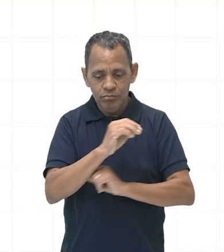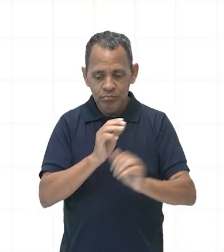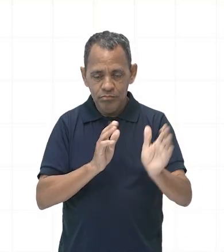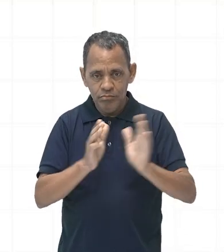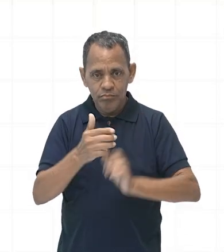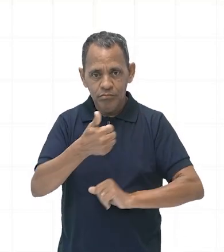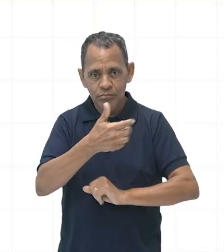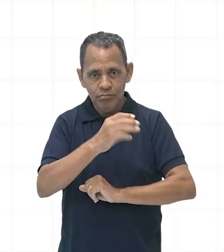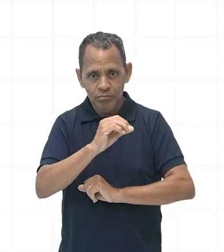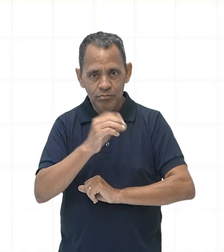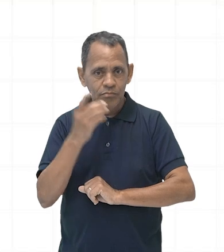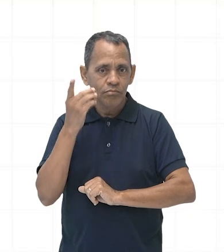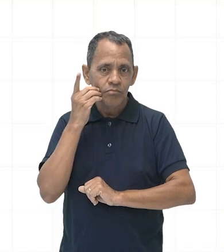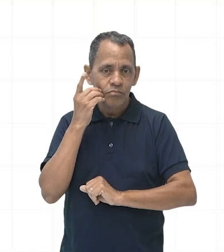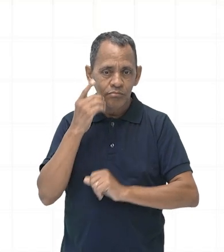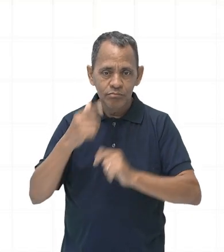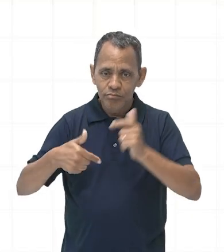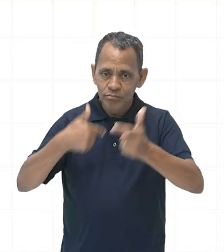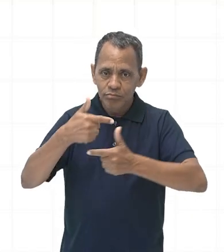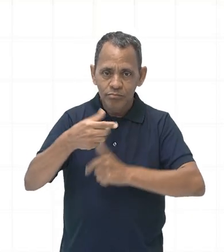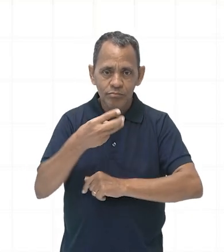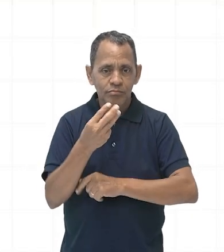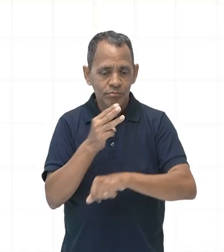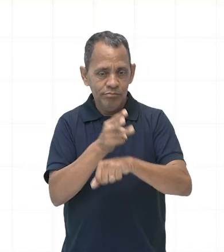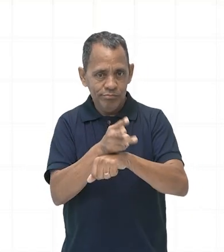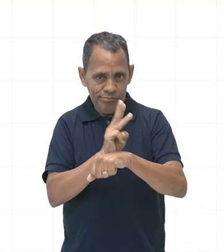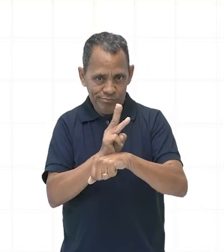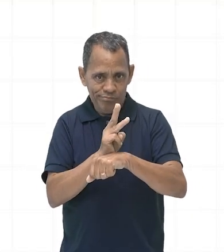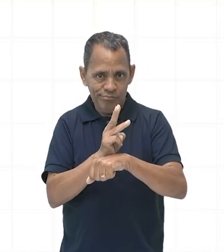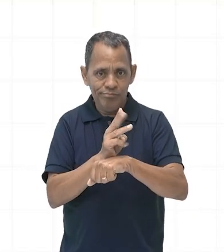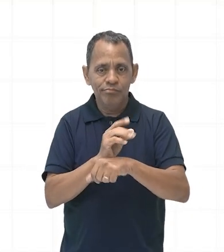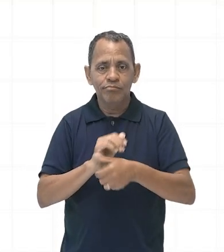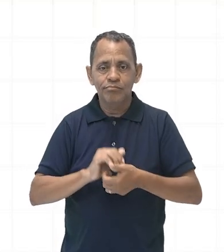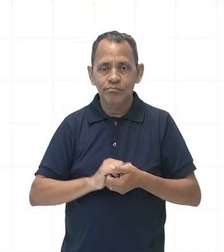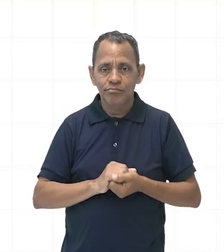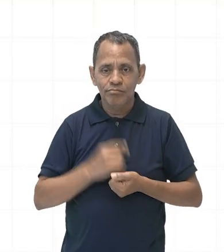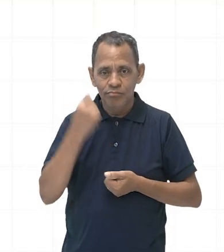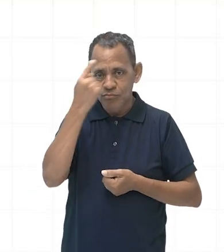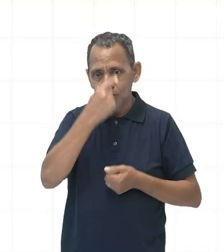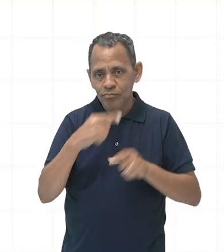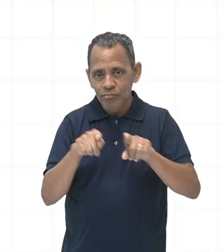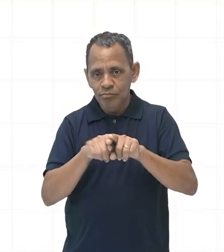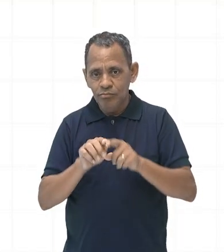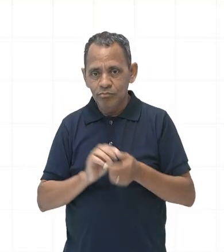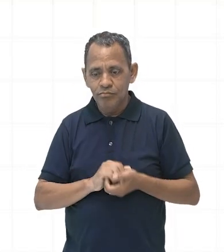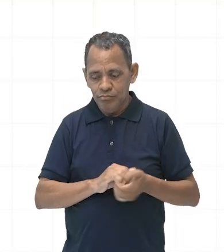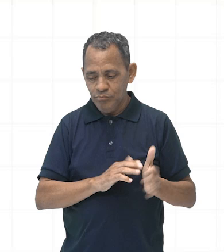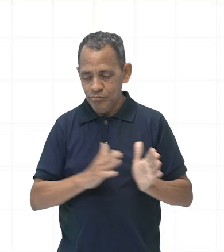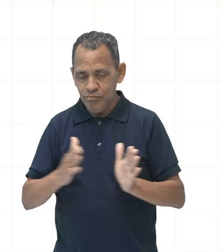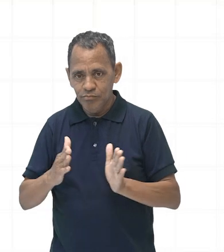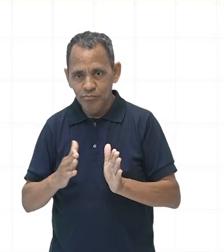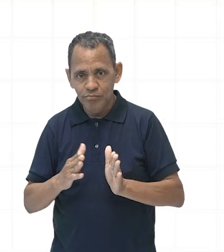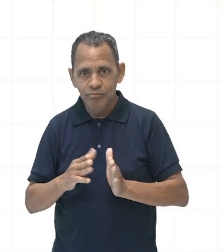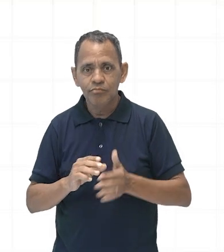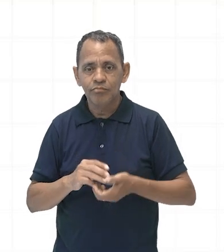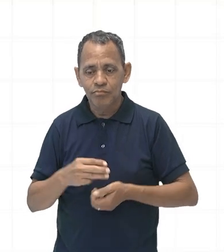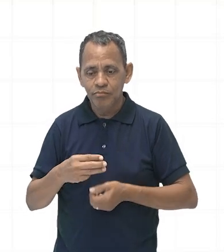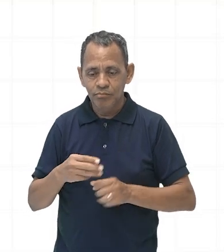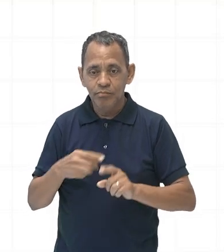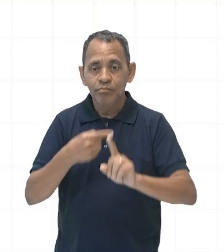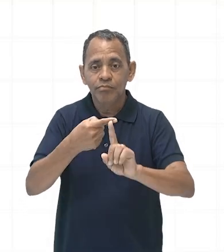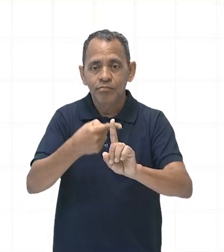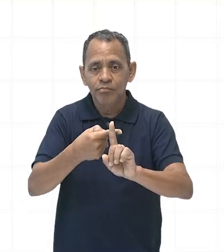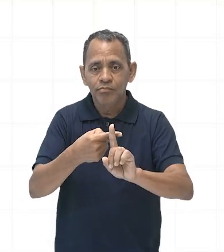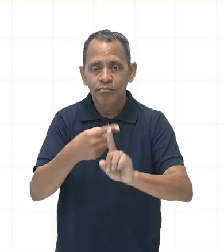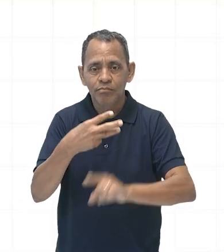3 horas. O que diz? Chegaram mais 30, então passa a ser 50. Eu quero descobrir se